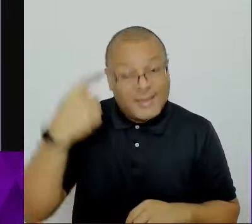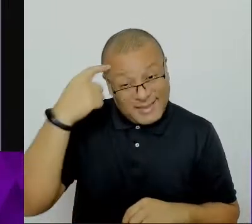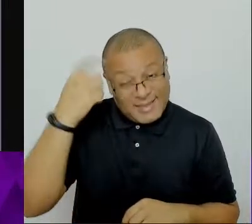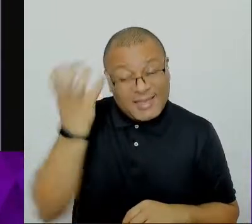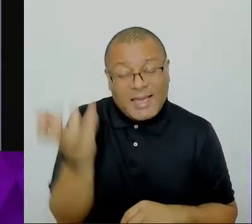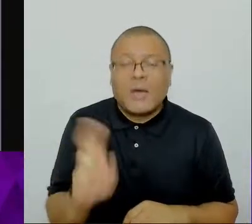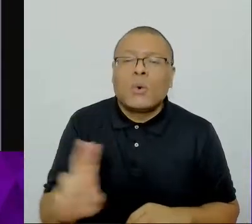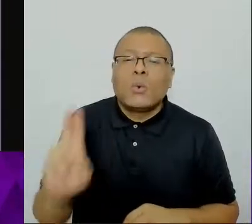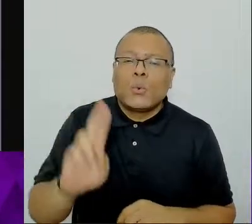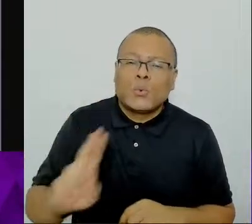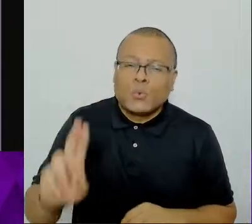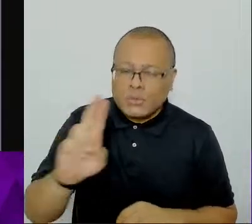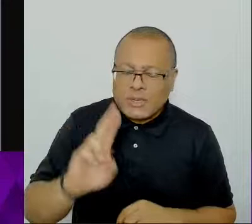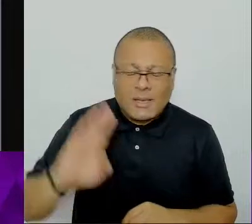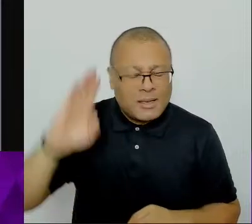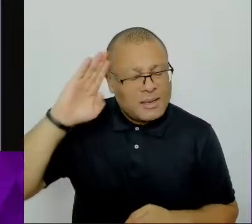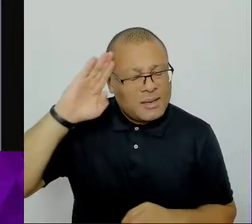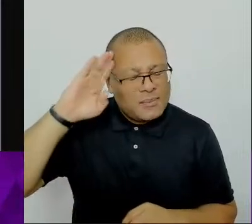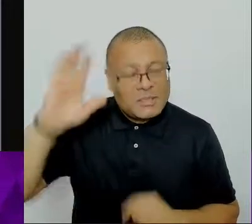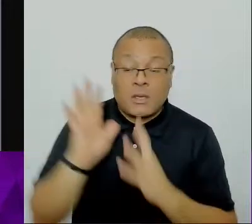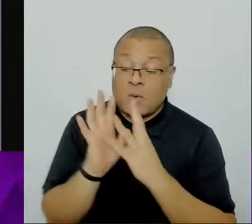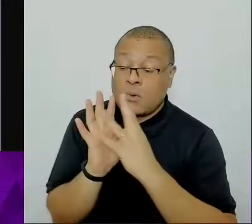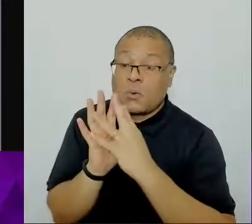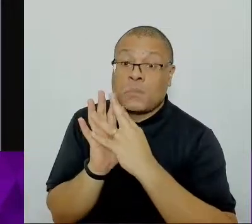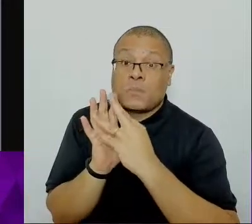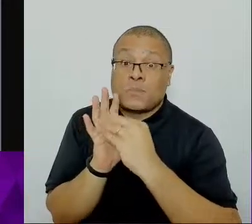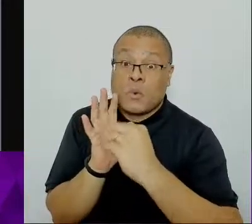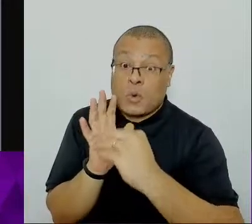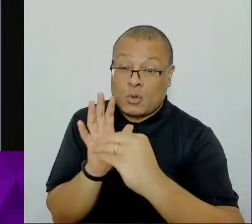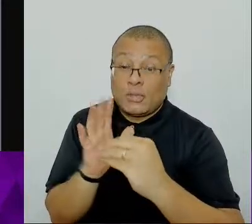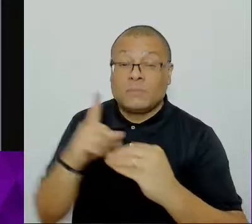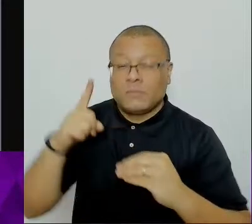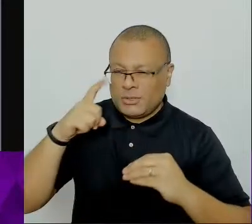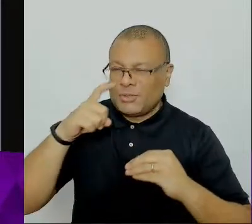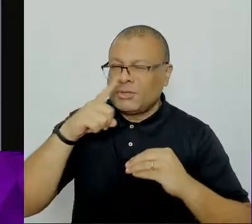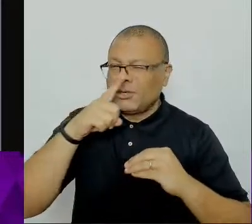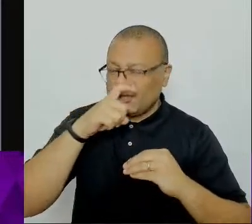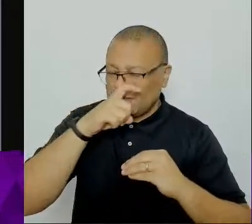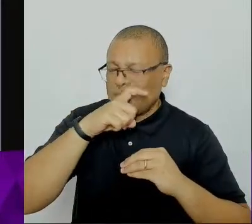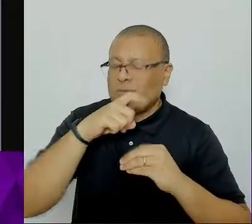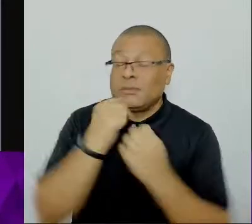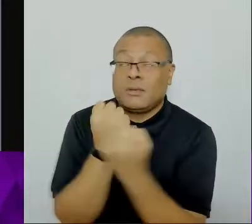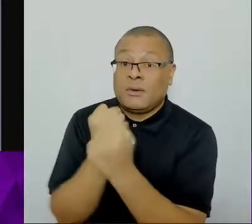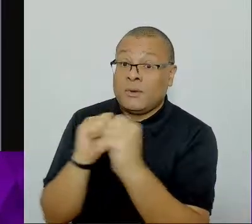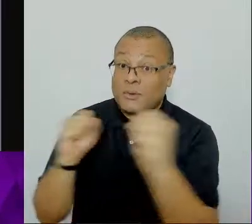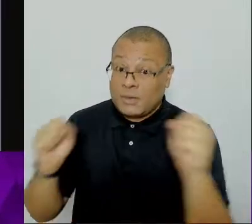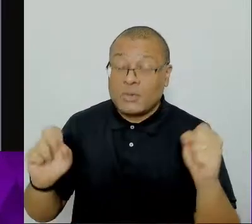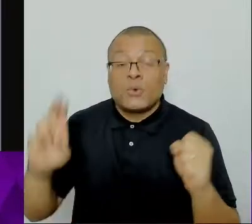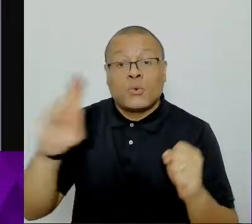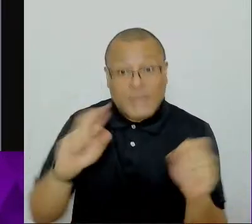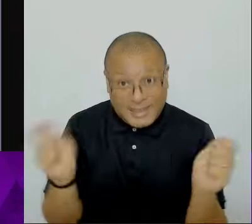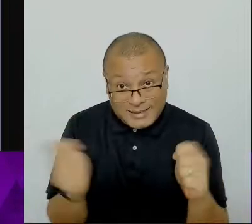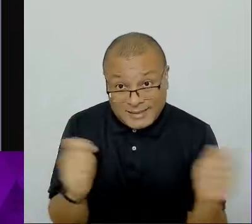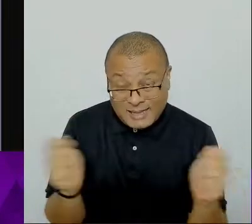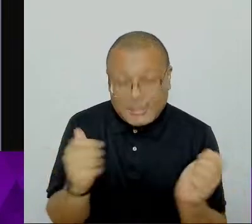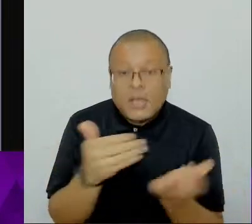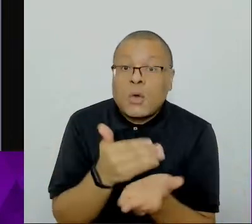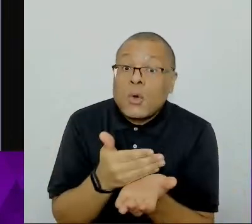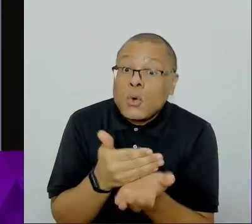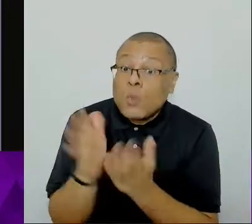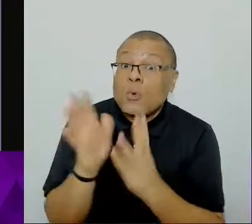artificial, principalmente de modelos mais complicados, modelos maiores, sempre que possível, começar com